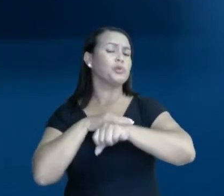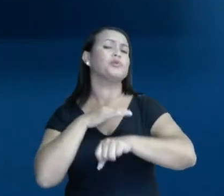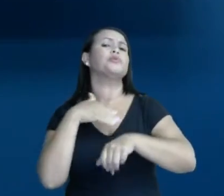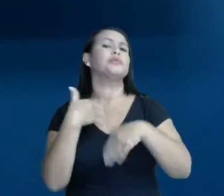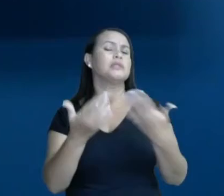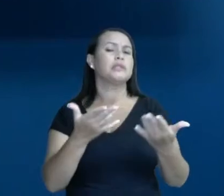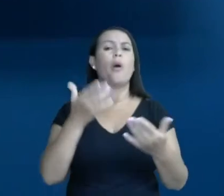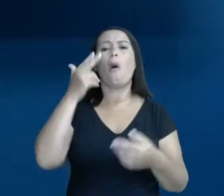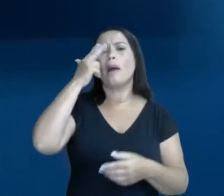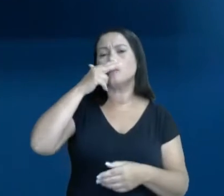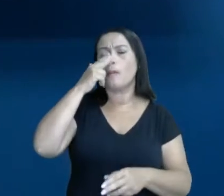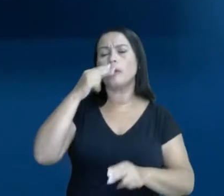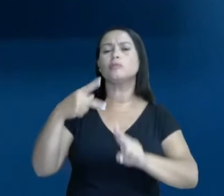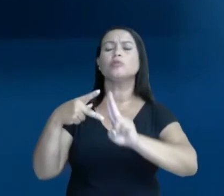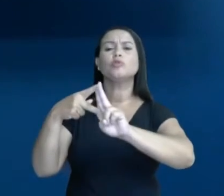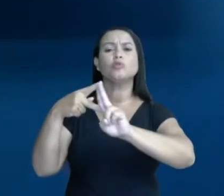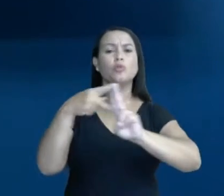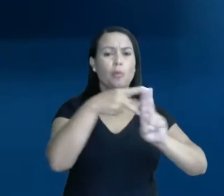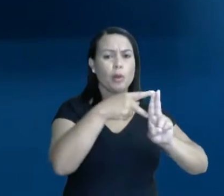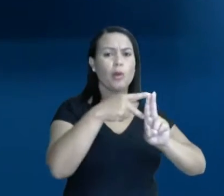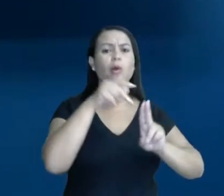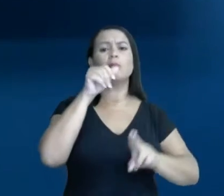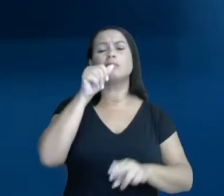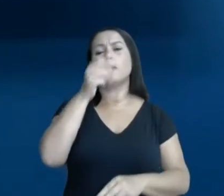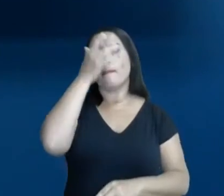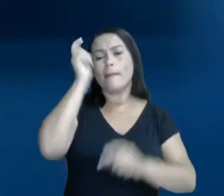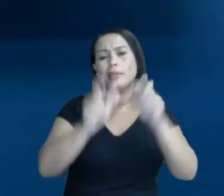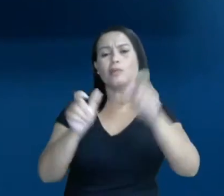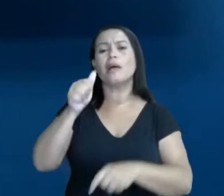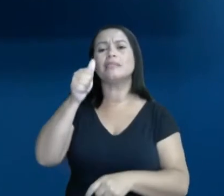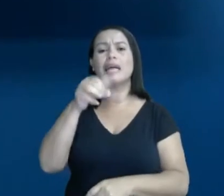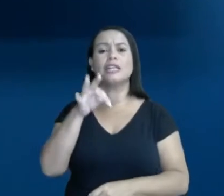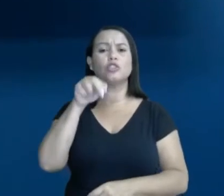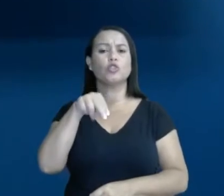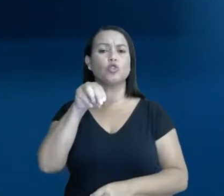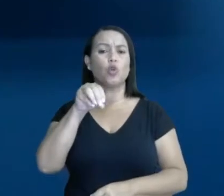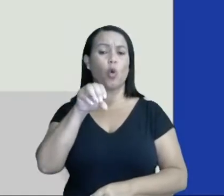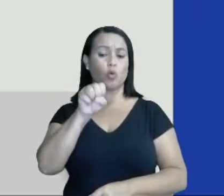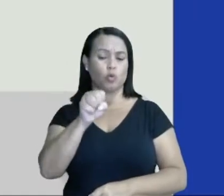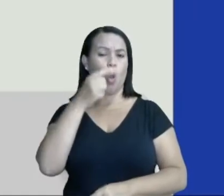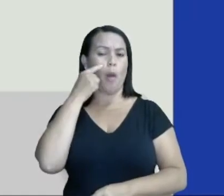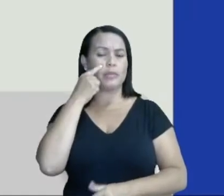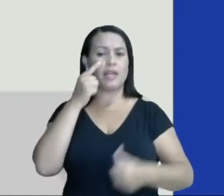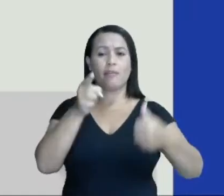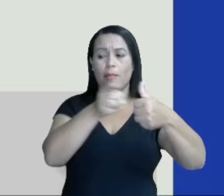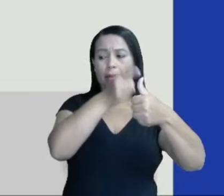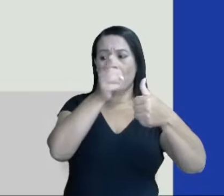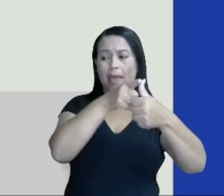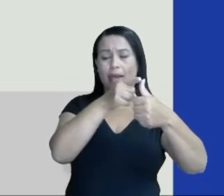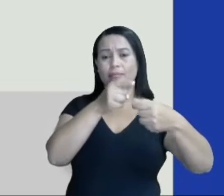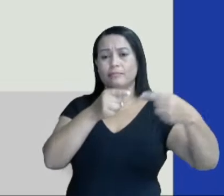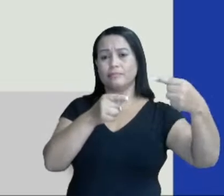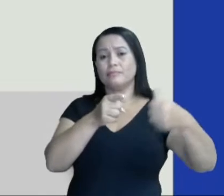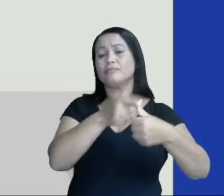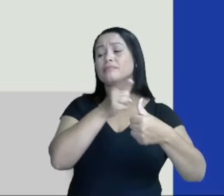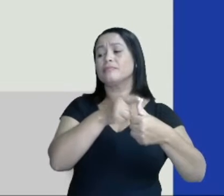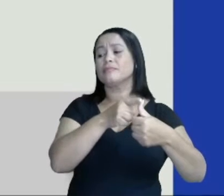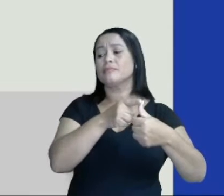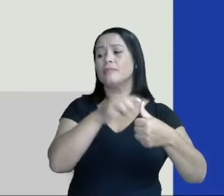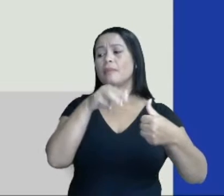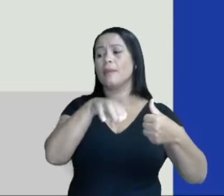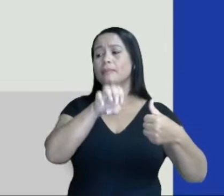para o pronome pessoal átono, certo? Então, a gente tem, ó, para a primeira pessoa,